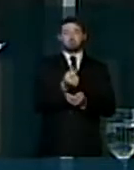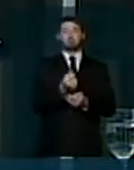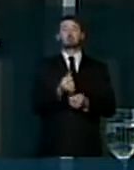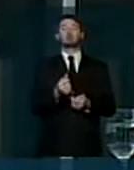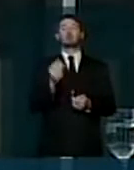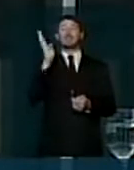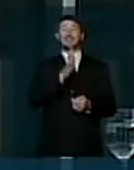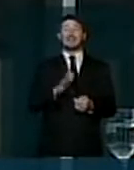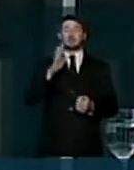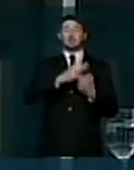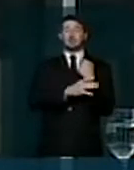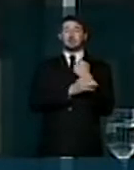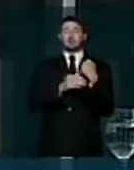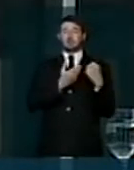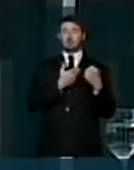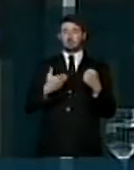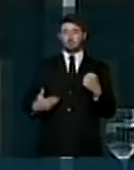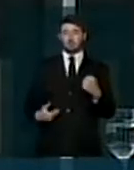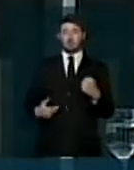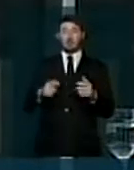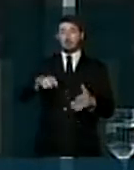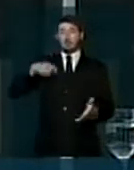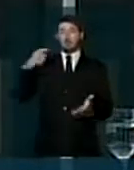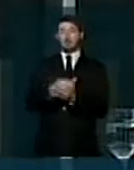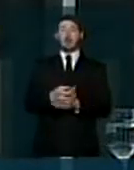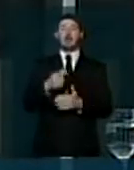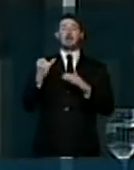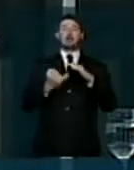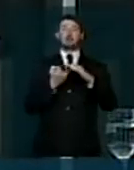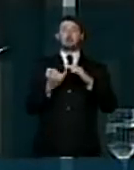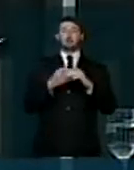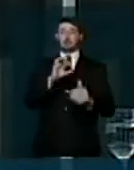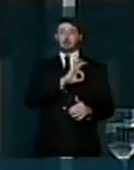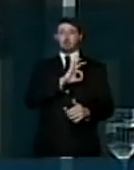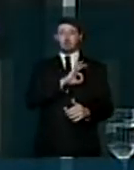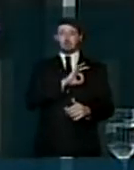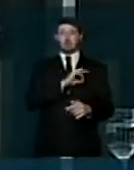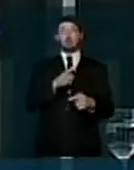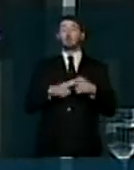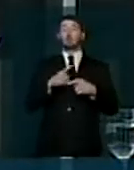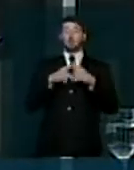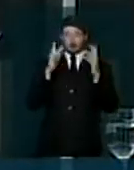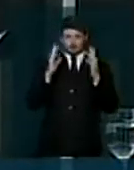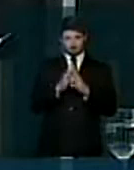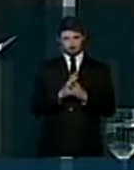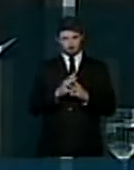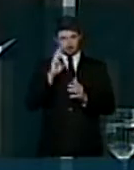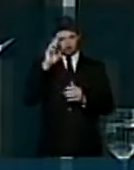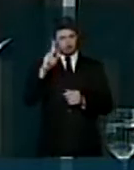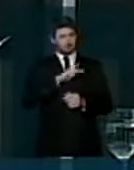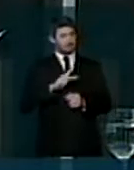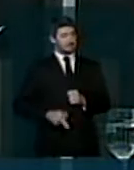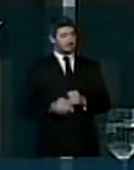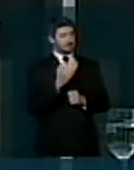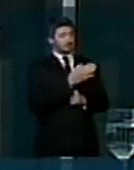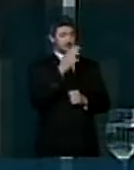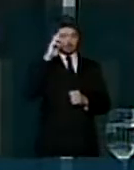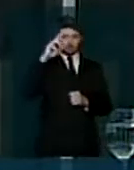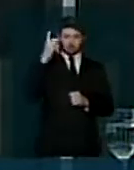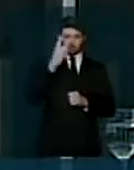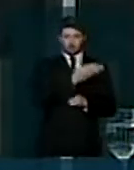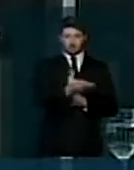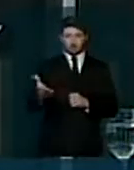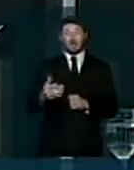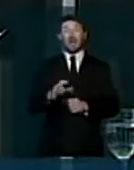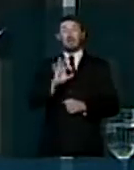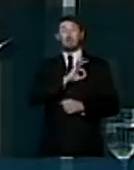de Segurança Pública para a instituição policial. Por quê, senhor presidente, senhores deputados? Os